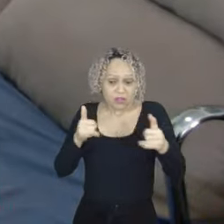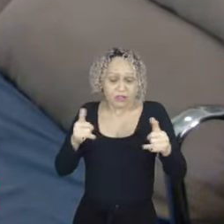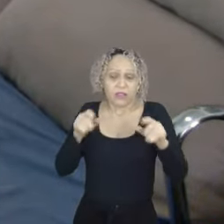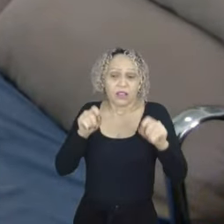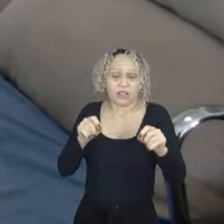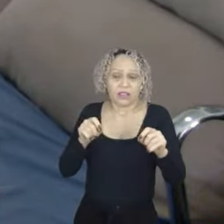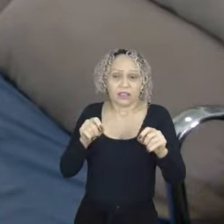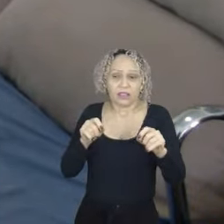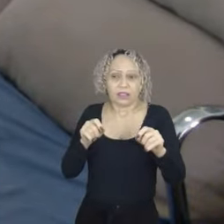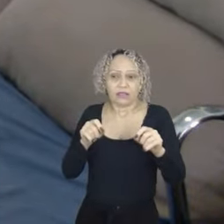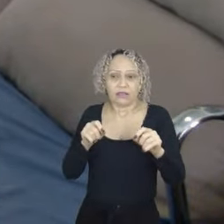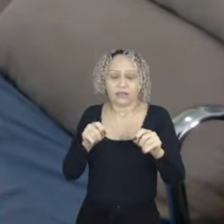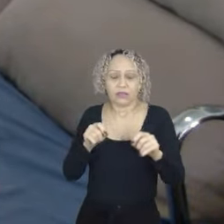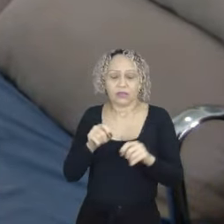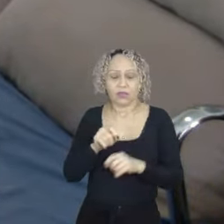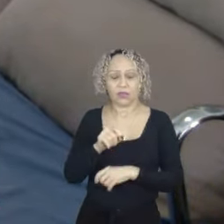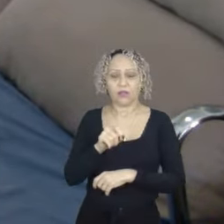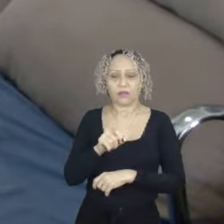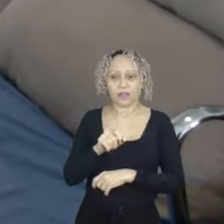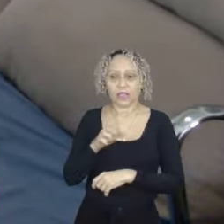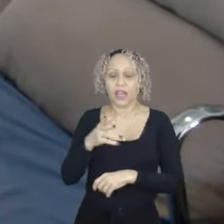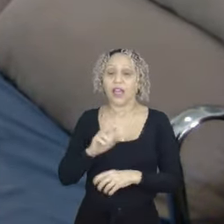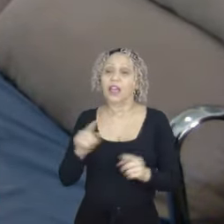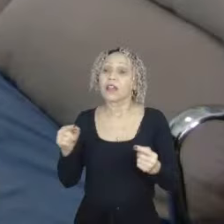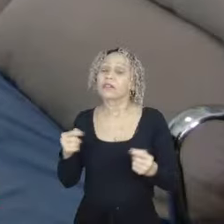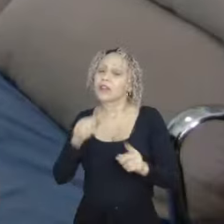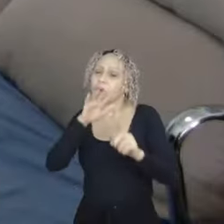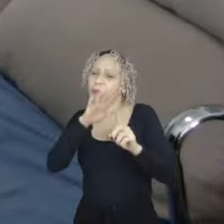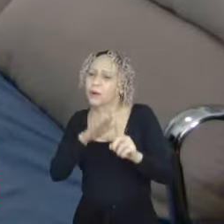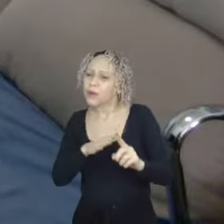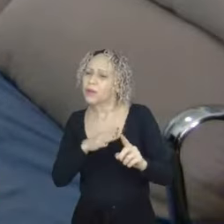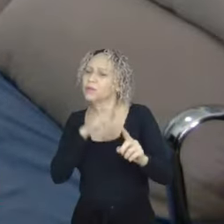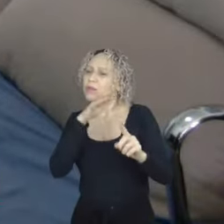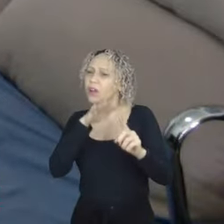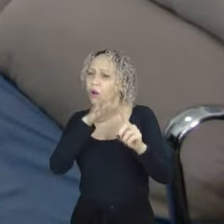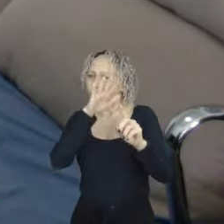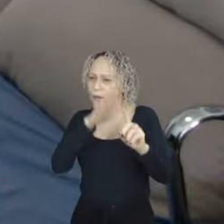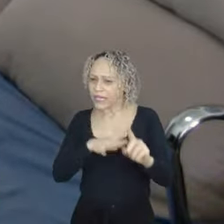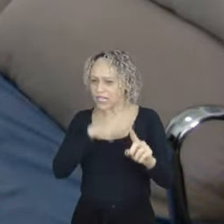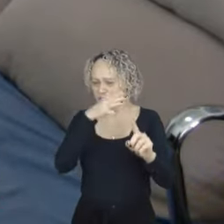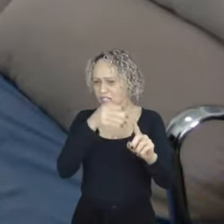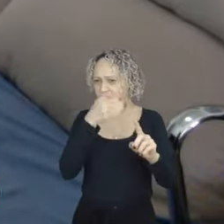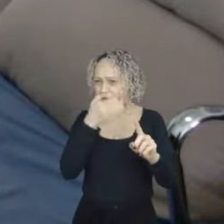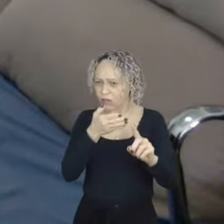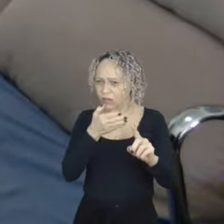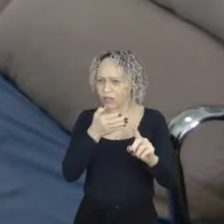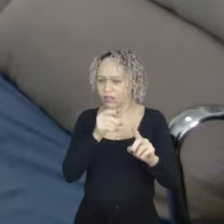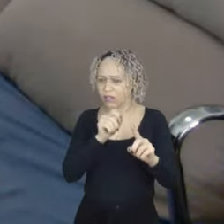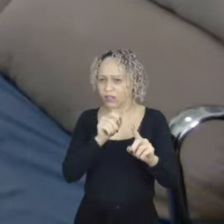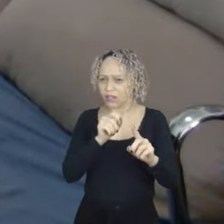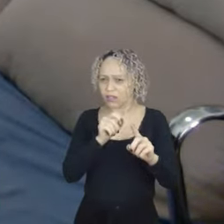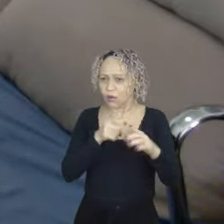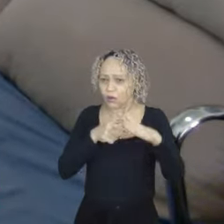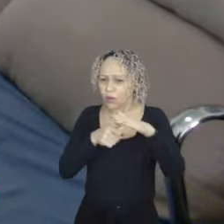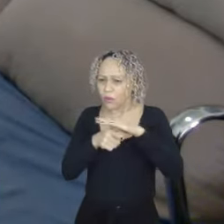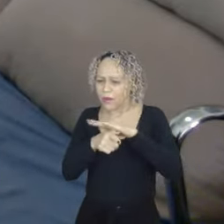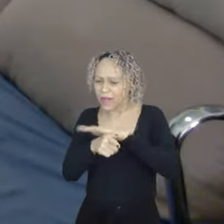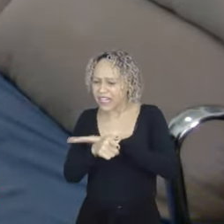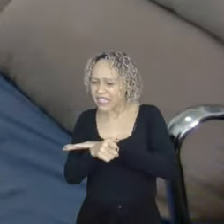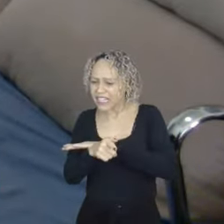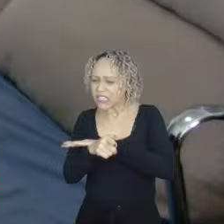homenagem a um submarino que naufragou na Baía de Guanabara no ano 2000. O Brasil já conta com dois submarinos, que é